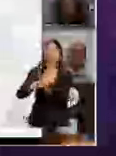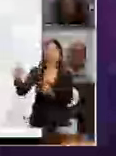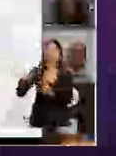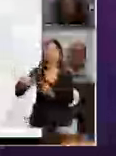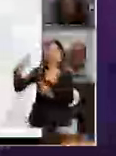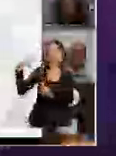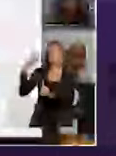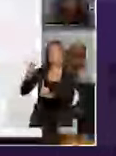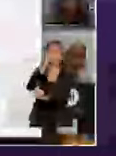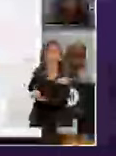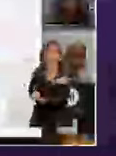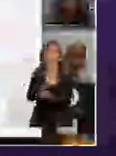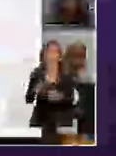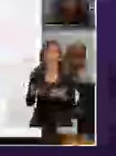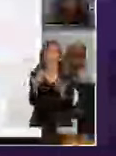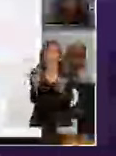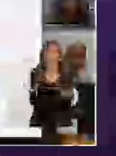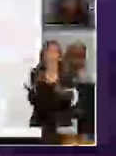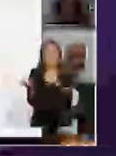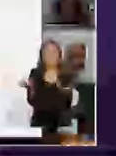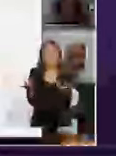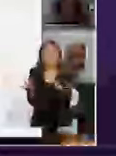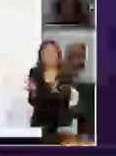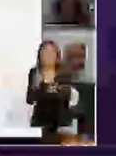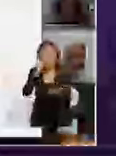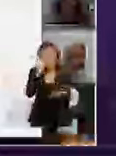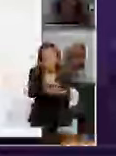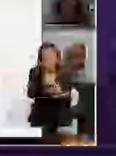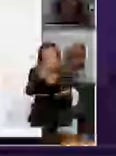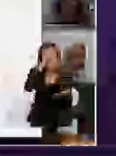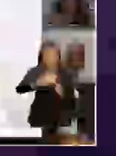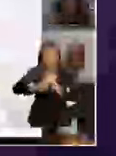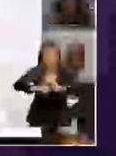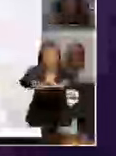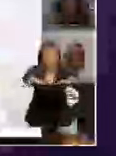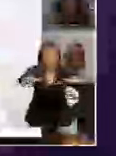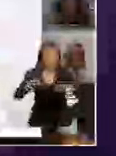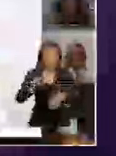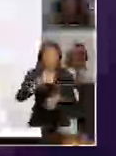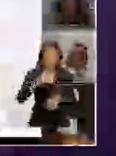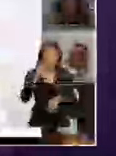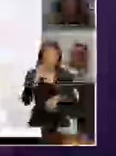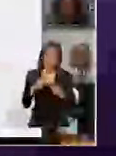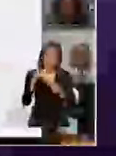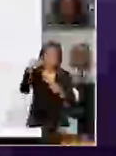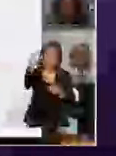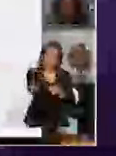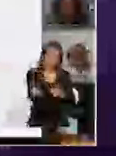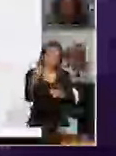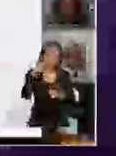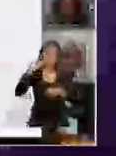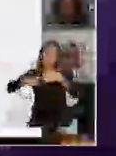cabe aqui perguntar, onde está a eficácia de vida real em impedir esses surtos? Como nós vamos ver mais na frente,